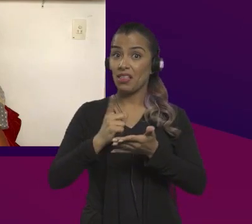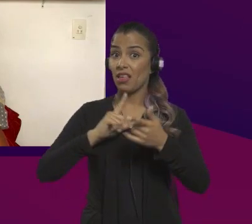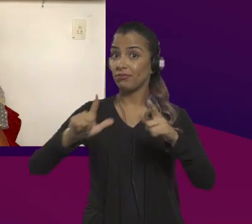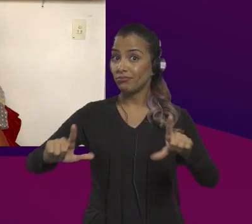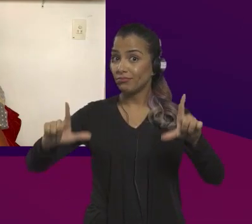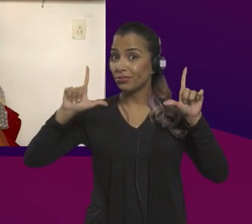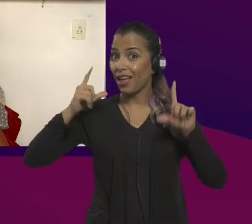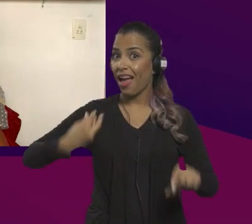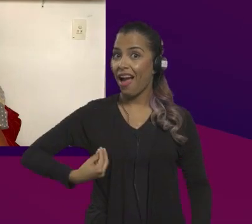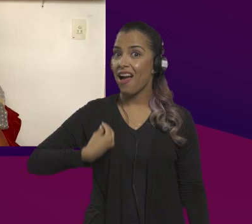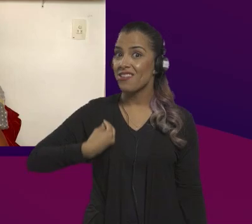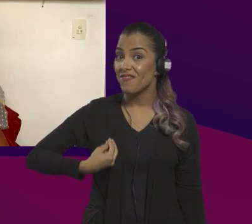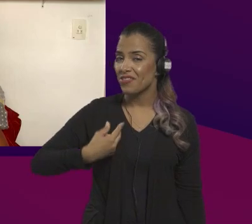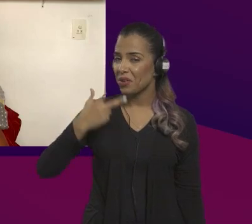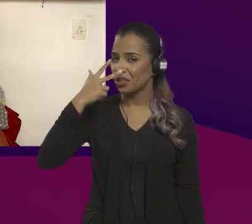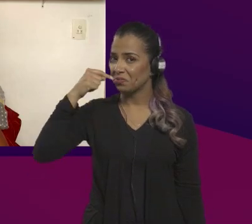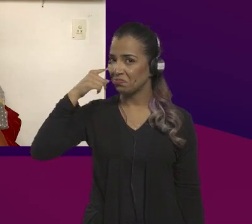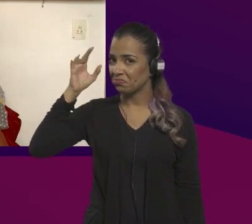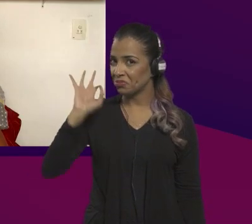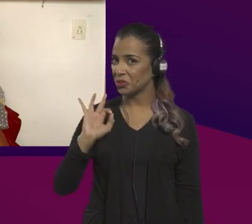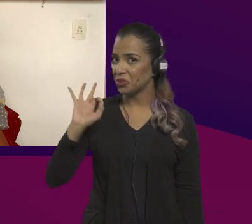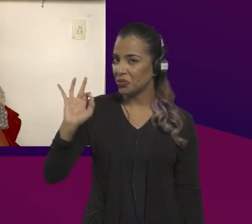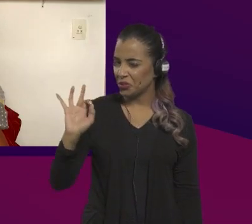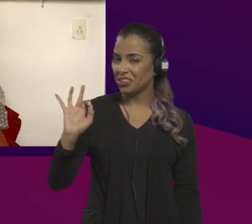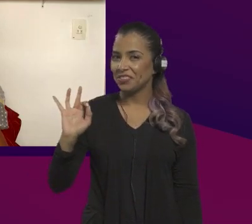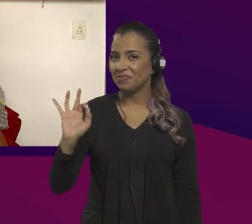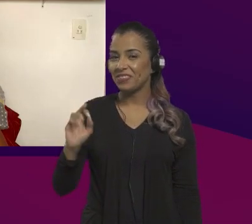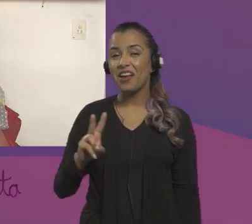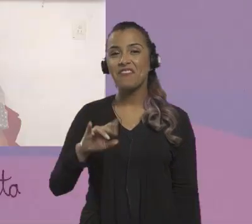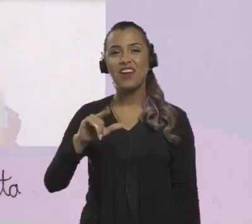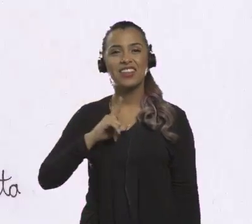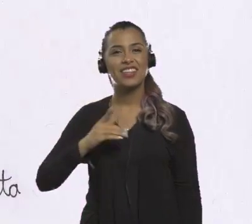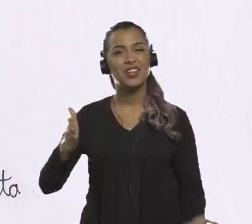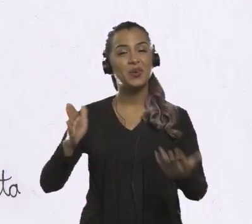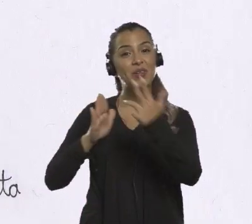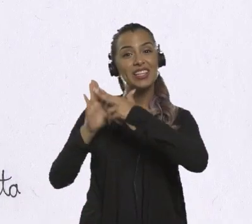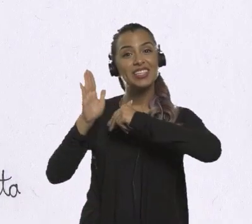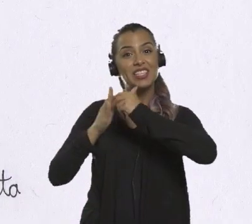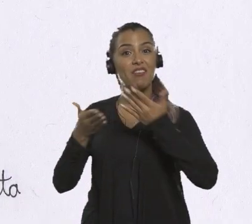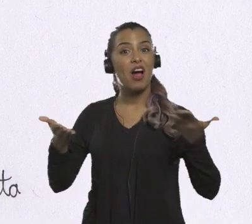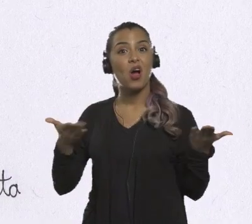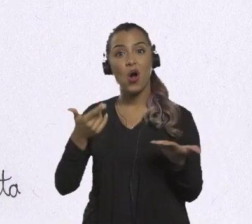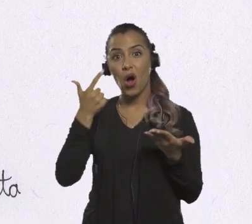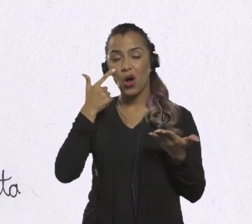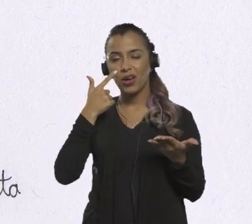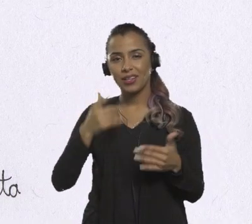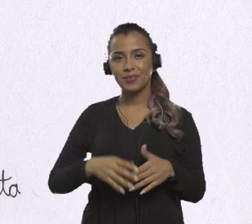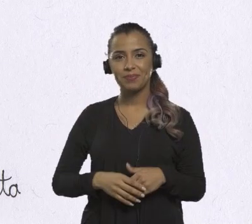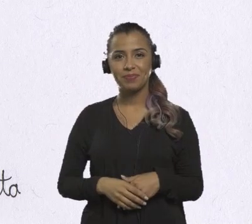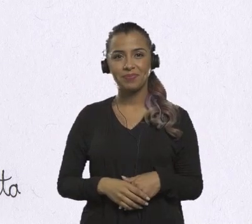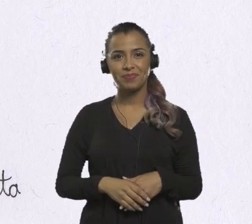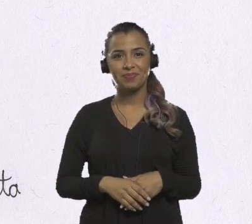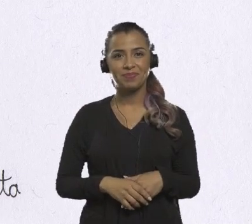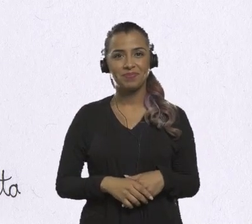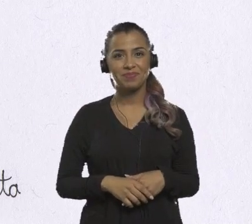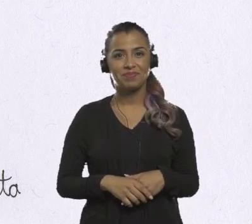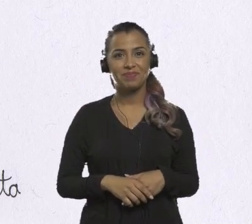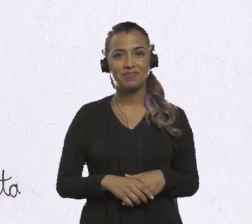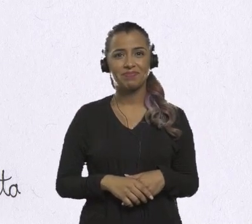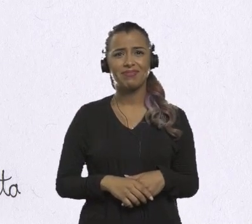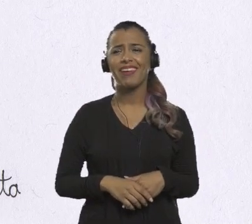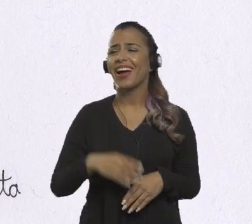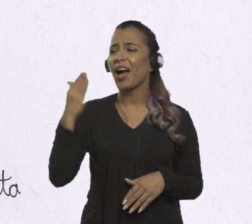vivo aqui, que eu acho muito chique. Então a gente vai ver o desenho dela agora. Cadê na tela? Ai, meu Deus, não consigo